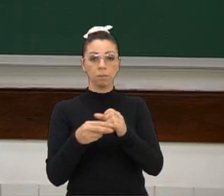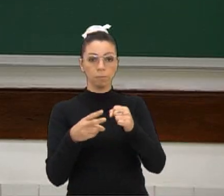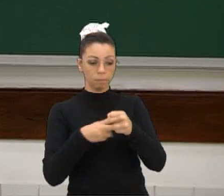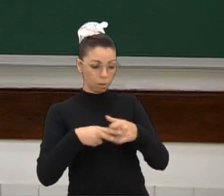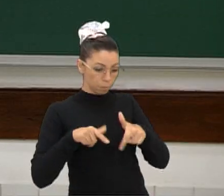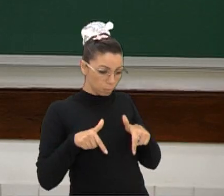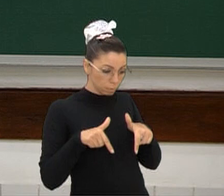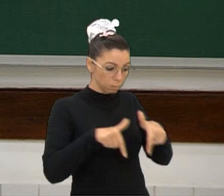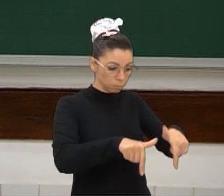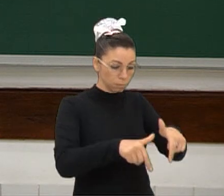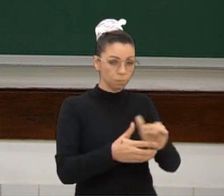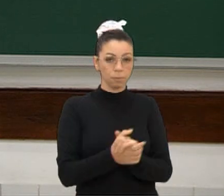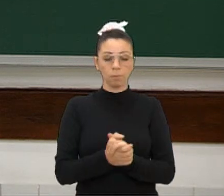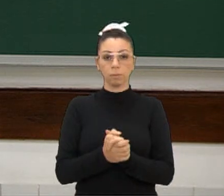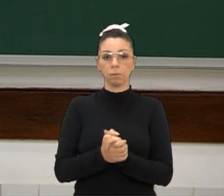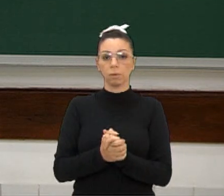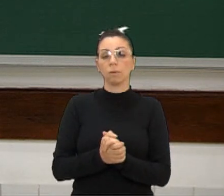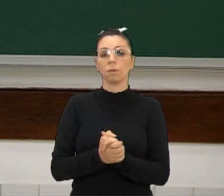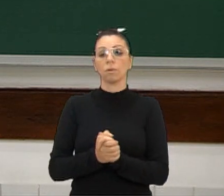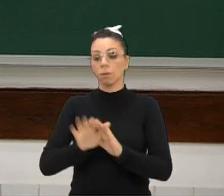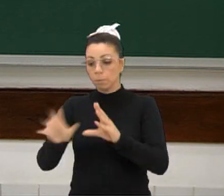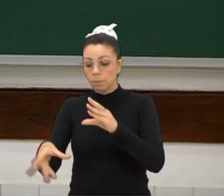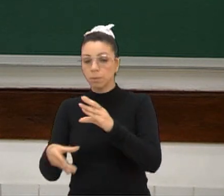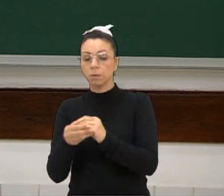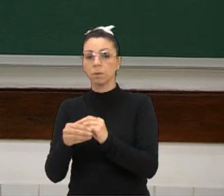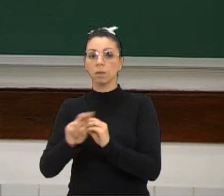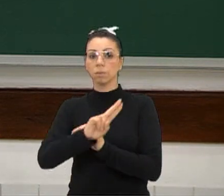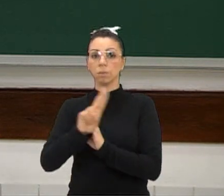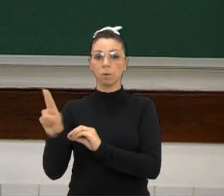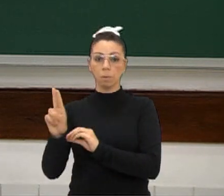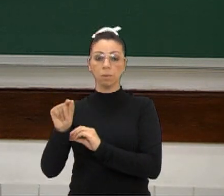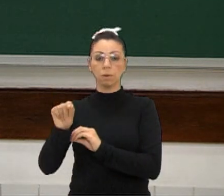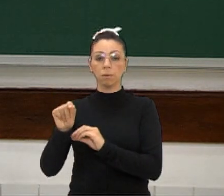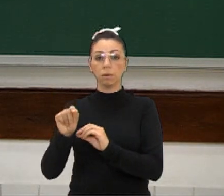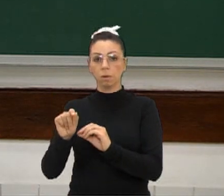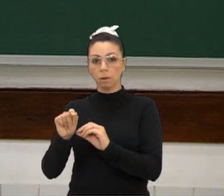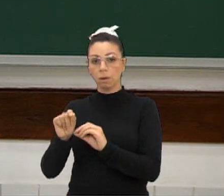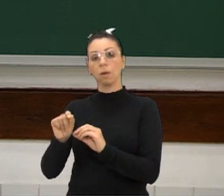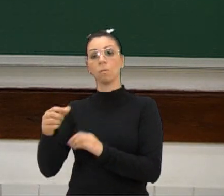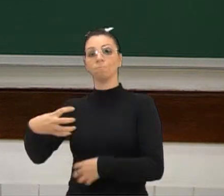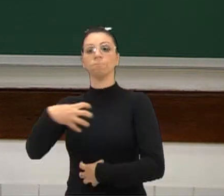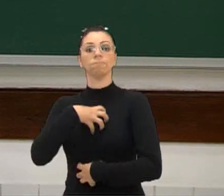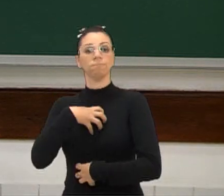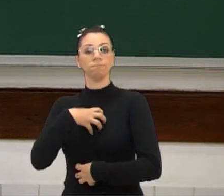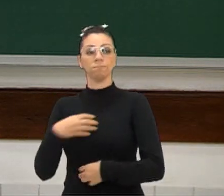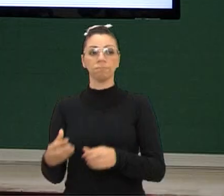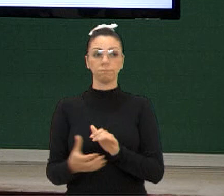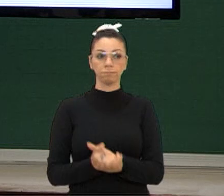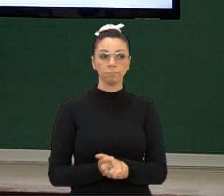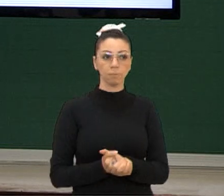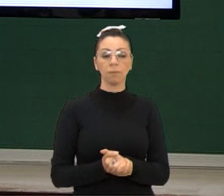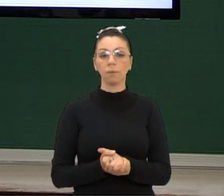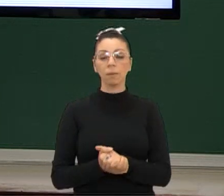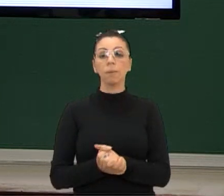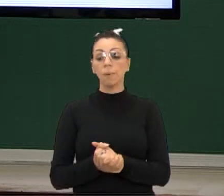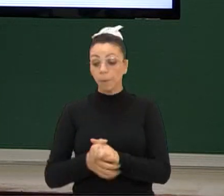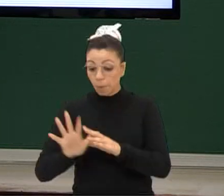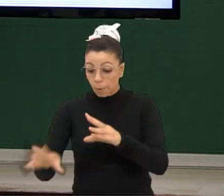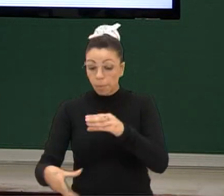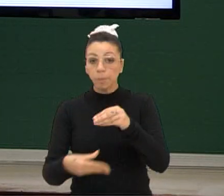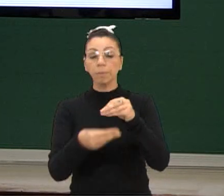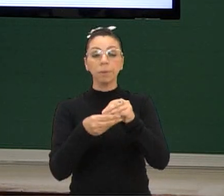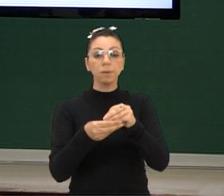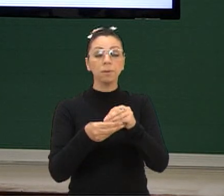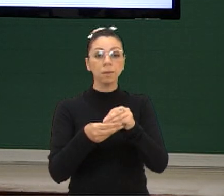vai indicar um estado, certo? E o predicado verbo nominal, eu tenho que o verbo vai